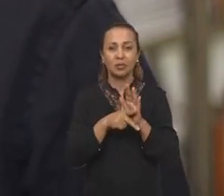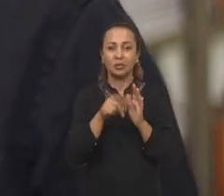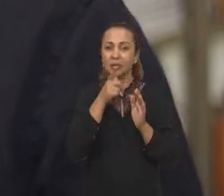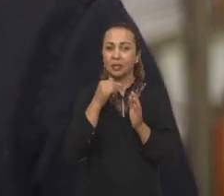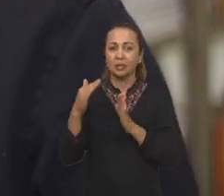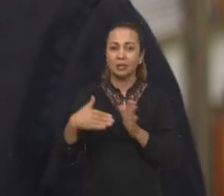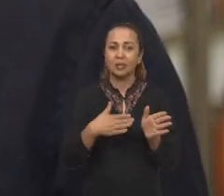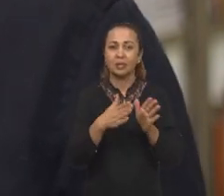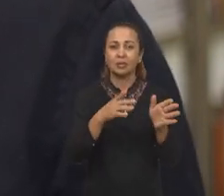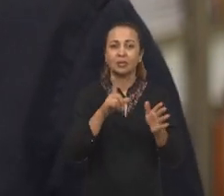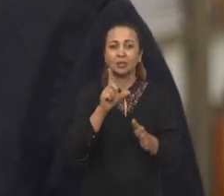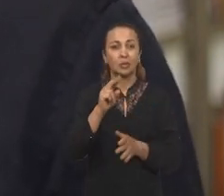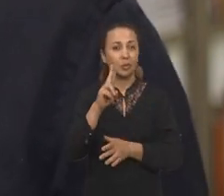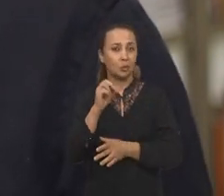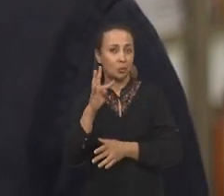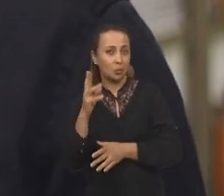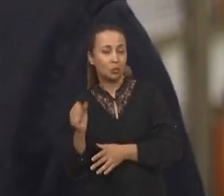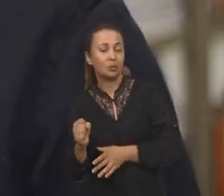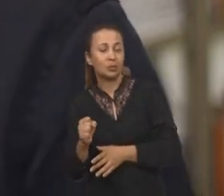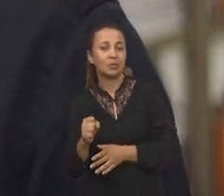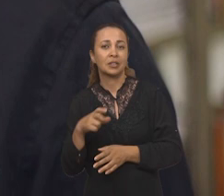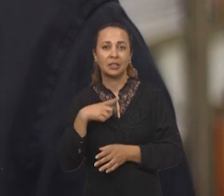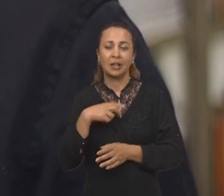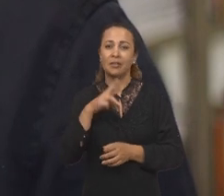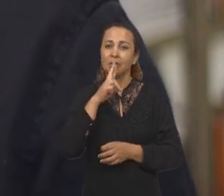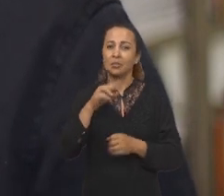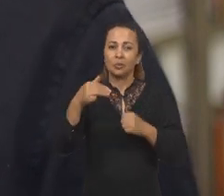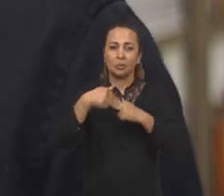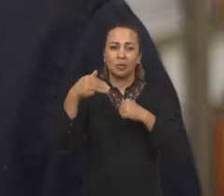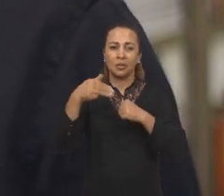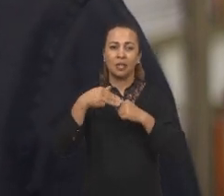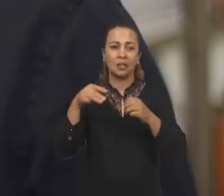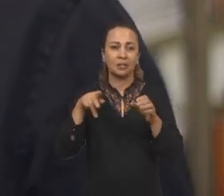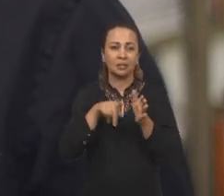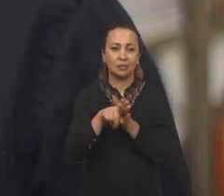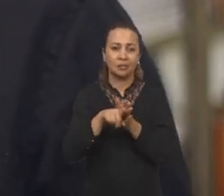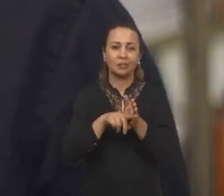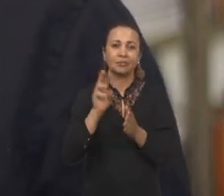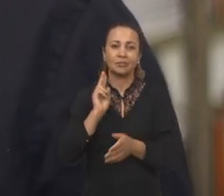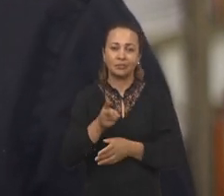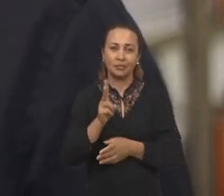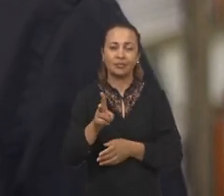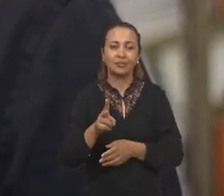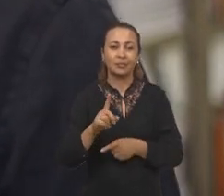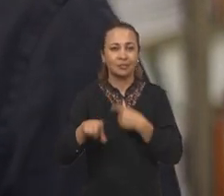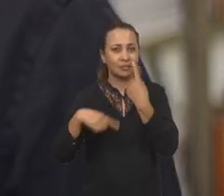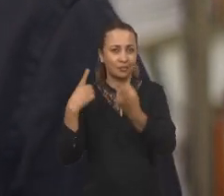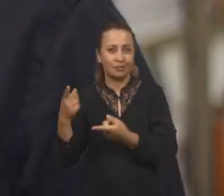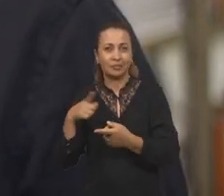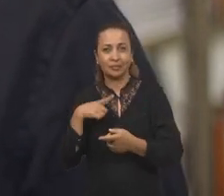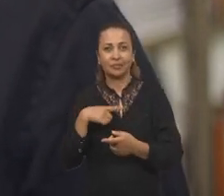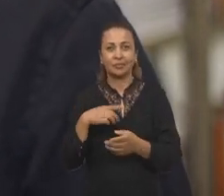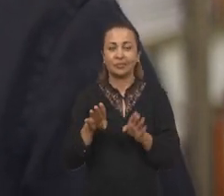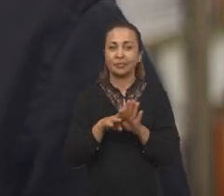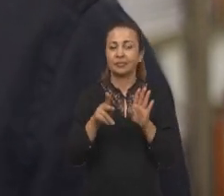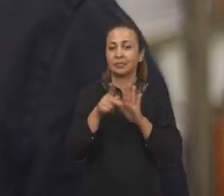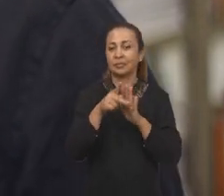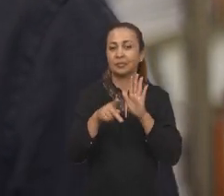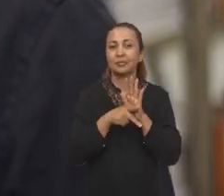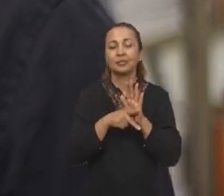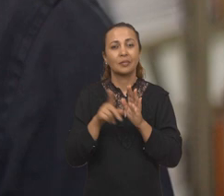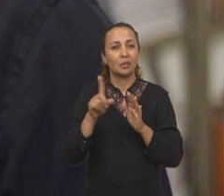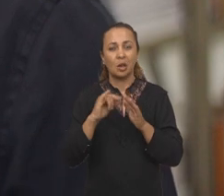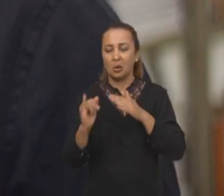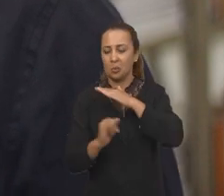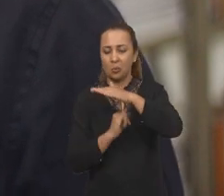lutas e a gente também trabalha já teve resultados também de mestrado e a pesquisa continua além disso a gente tem um projeto que hoje